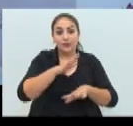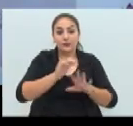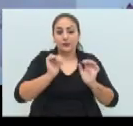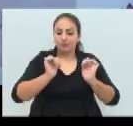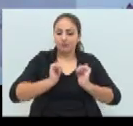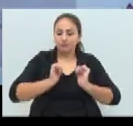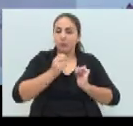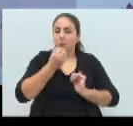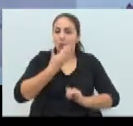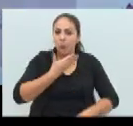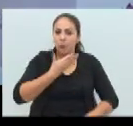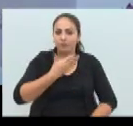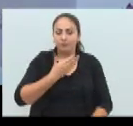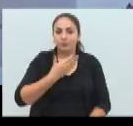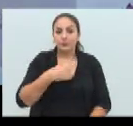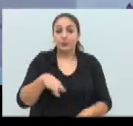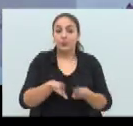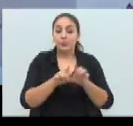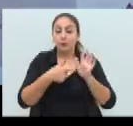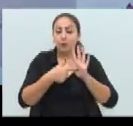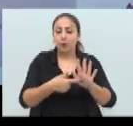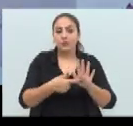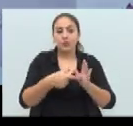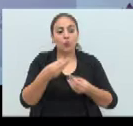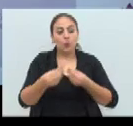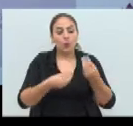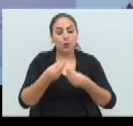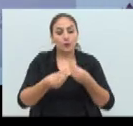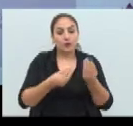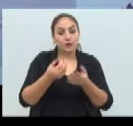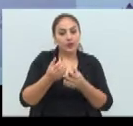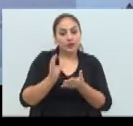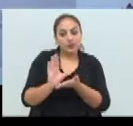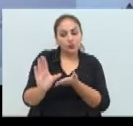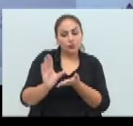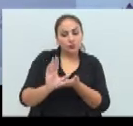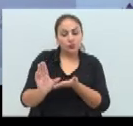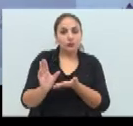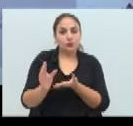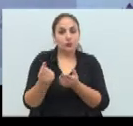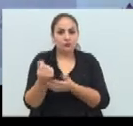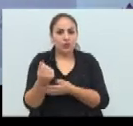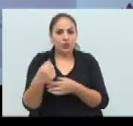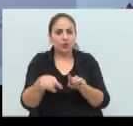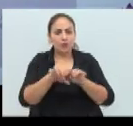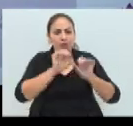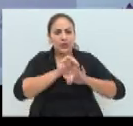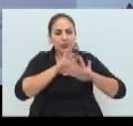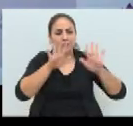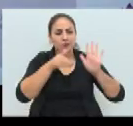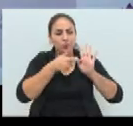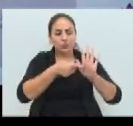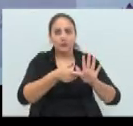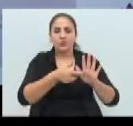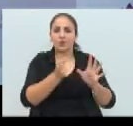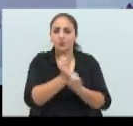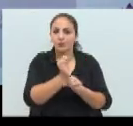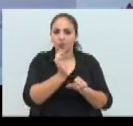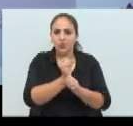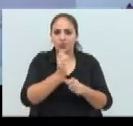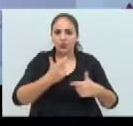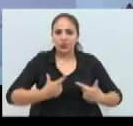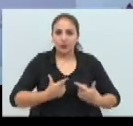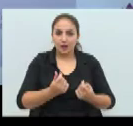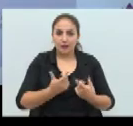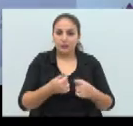também mostrar para eles onde estava sendo empregado o dinheiro, transparência, com prestações de contas,